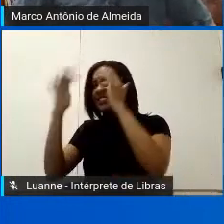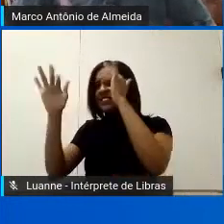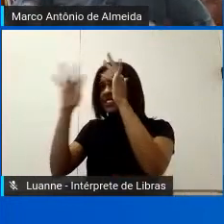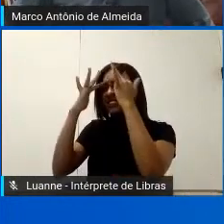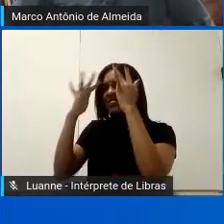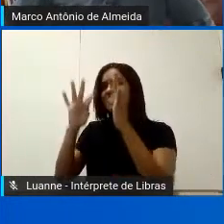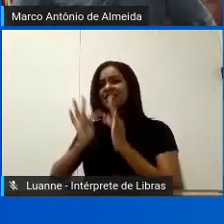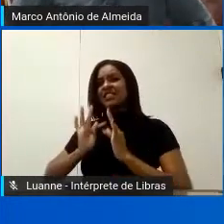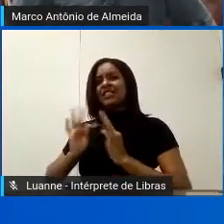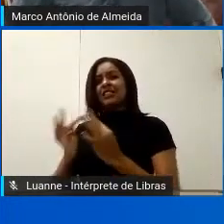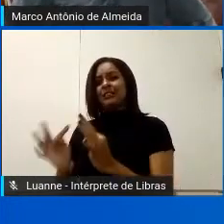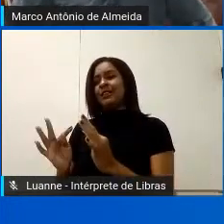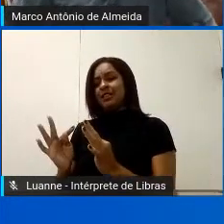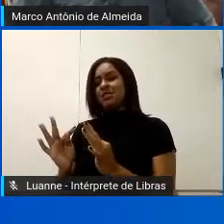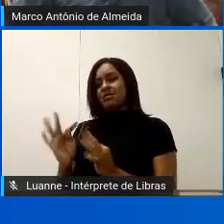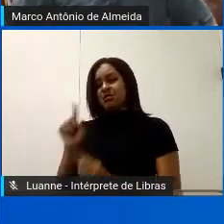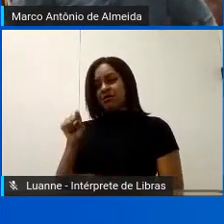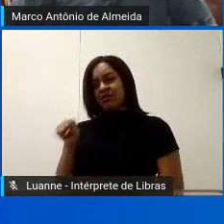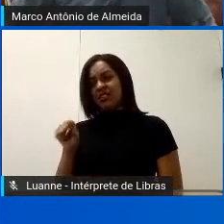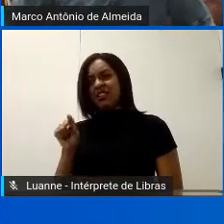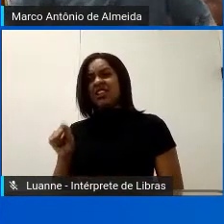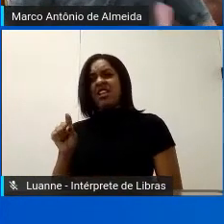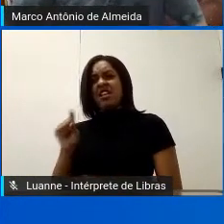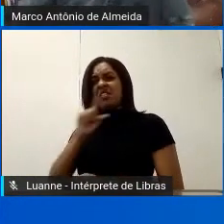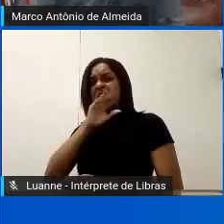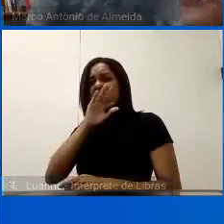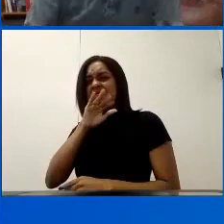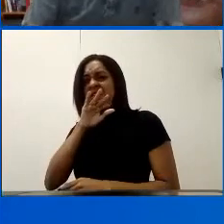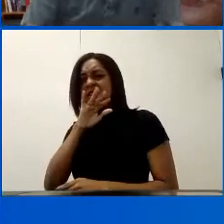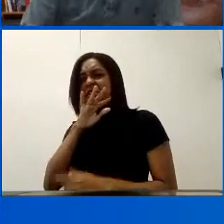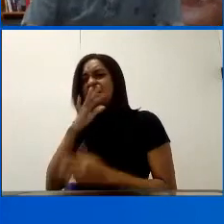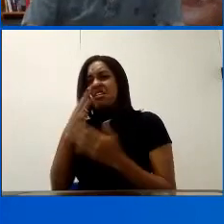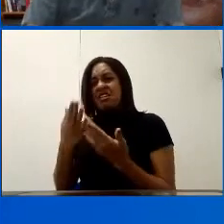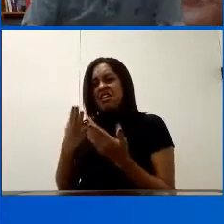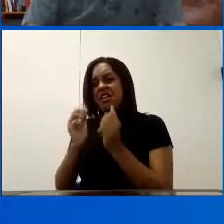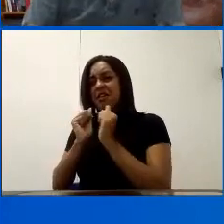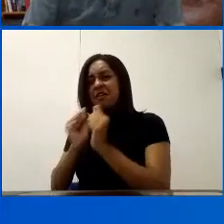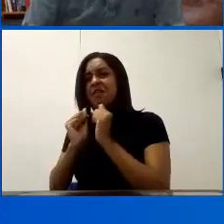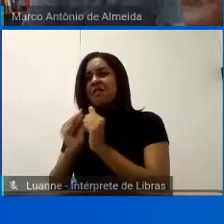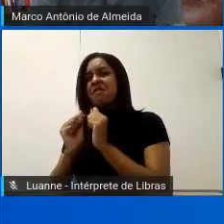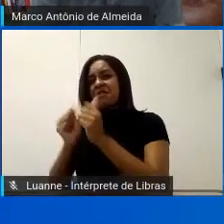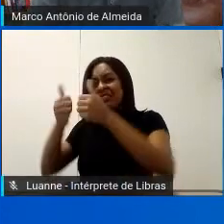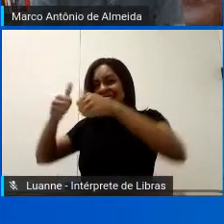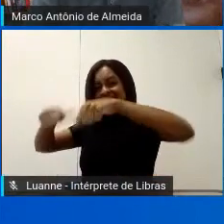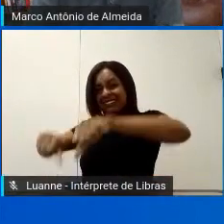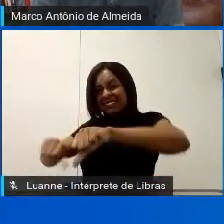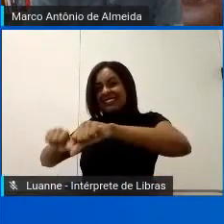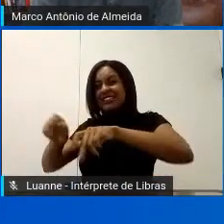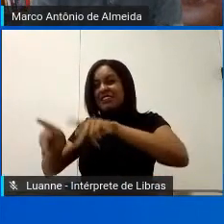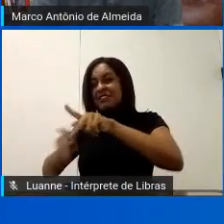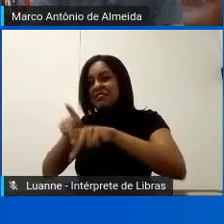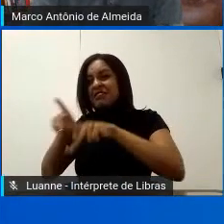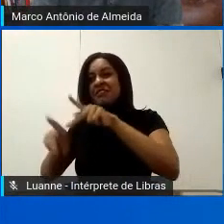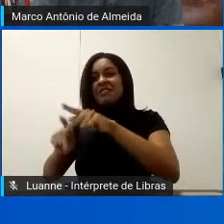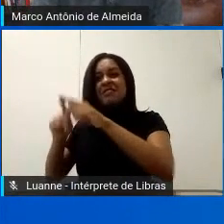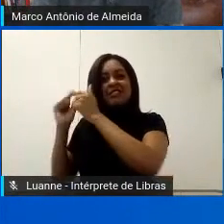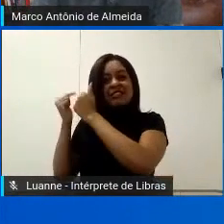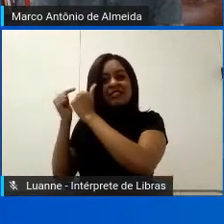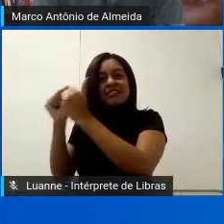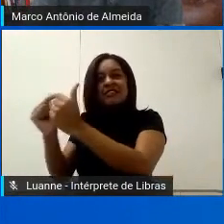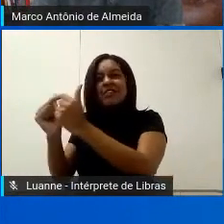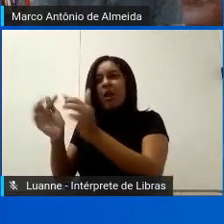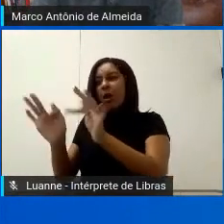achando que elas são mal encarnados né Que Elas mostram a decadência da civilização ocidental né o Apocalipse né